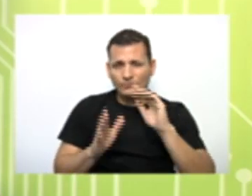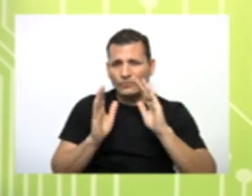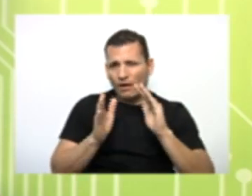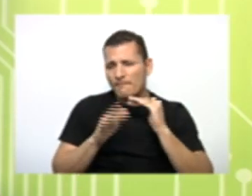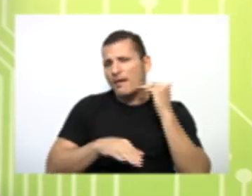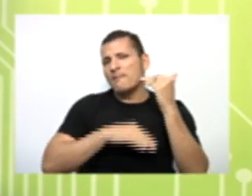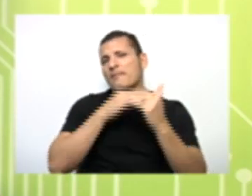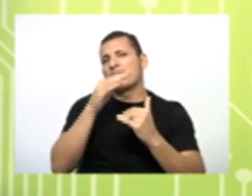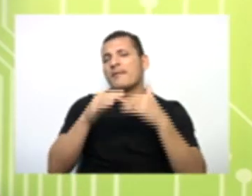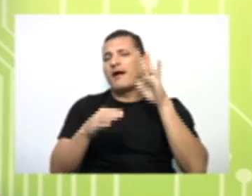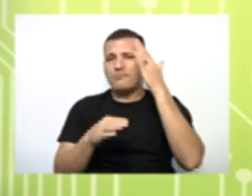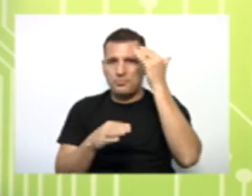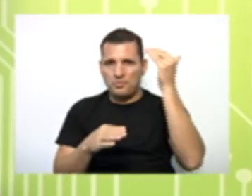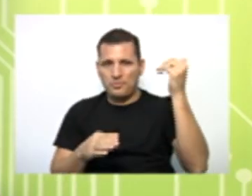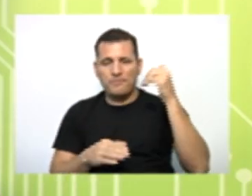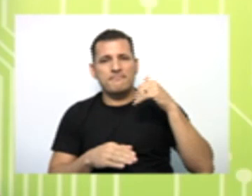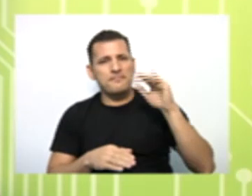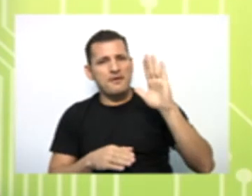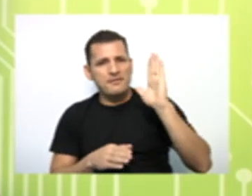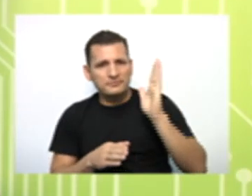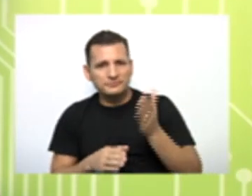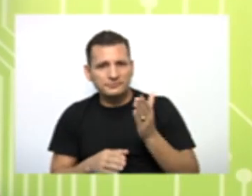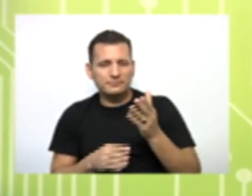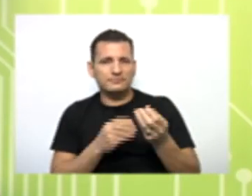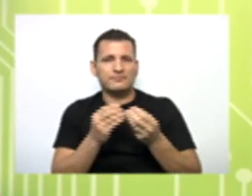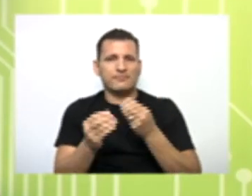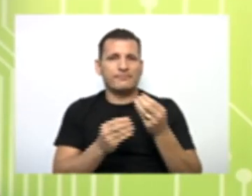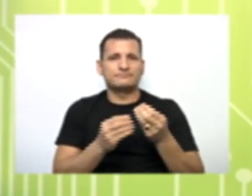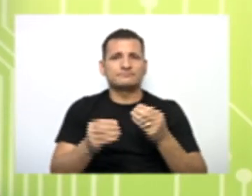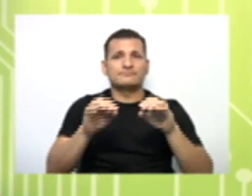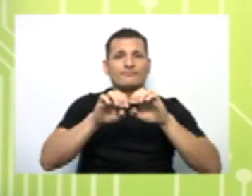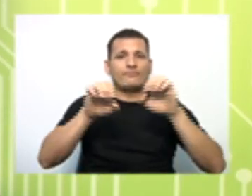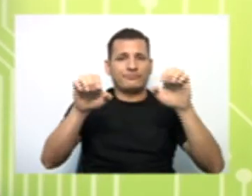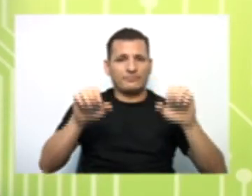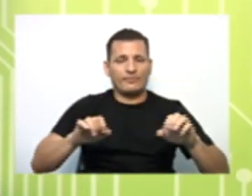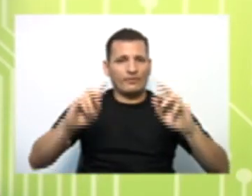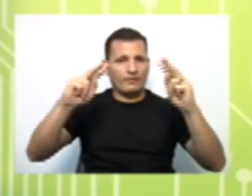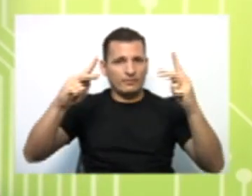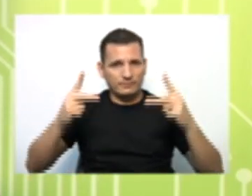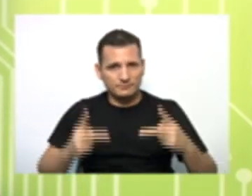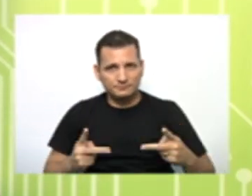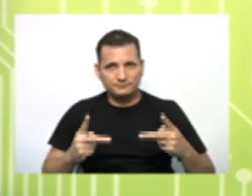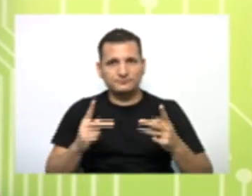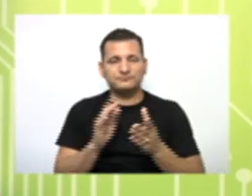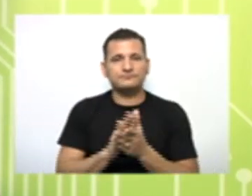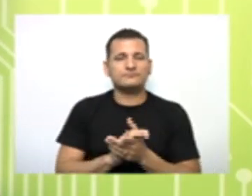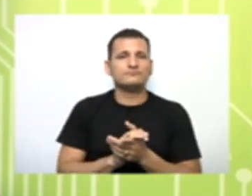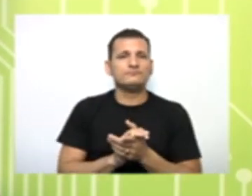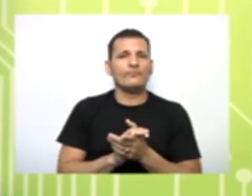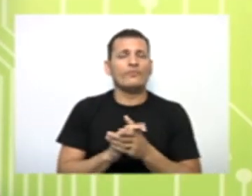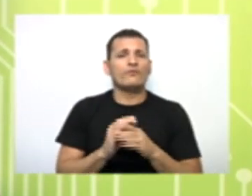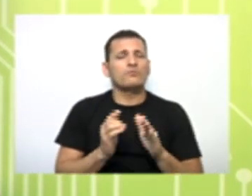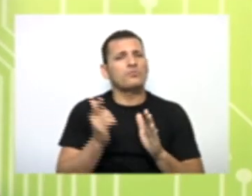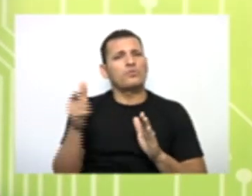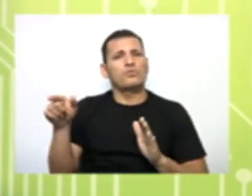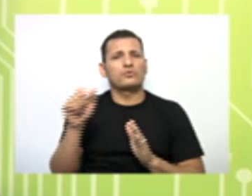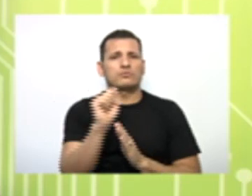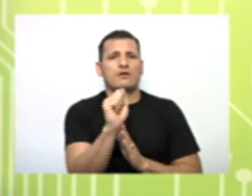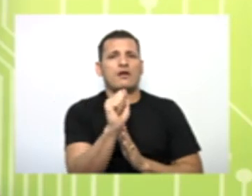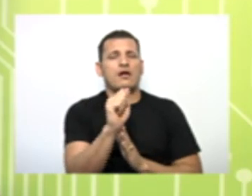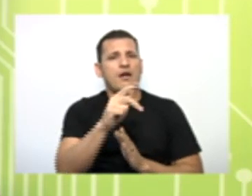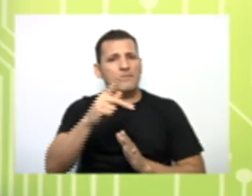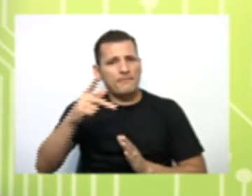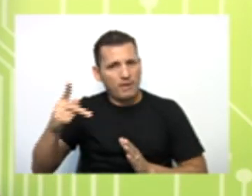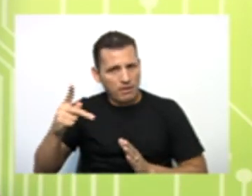evoluídos, já sabendo direitinho como que funciona a estrutura de HTML, os outros aplicativos, o Atom